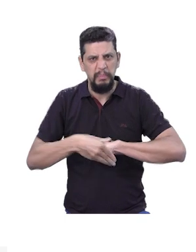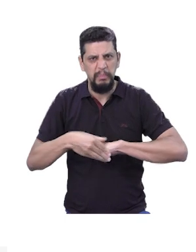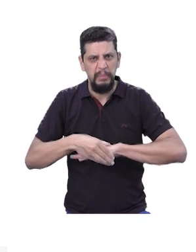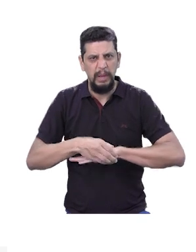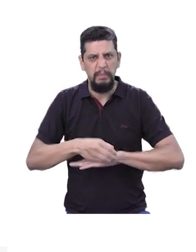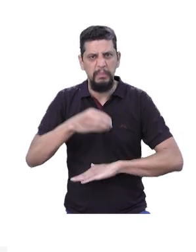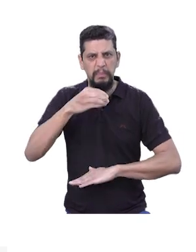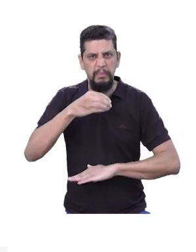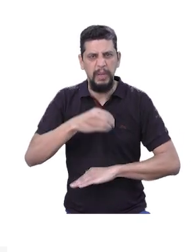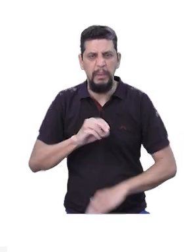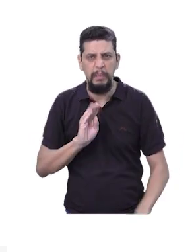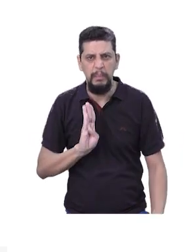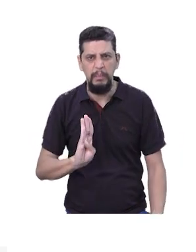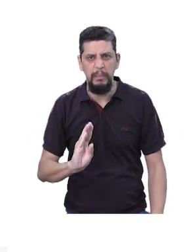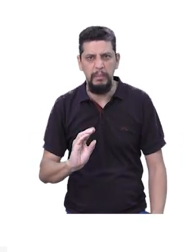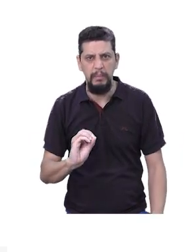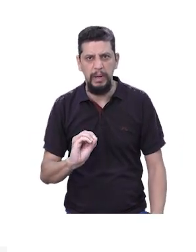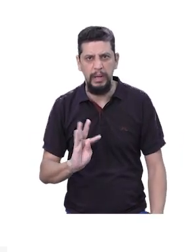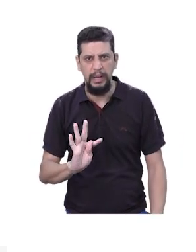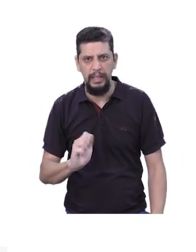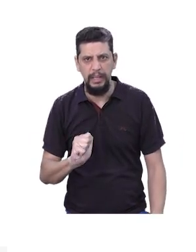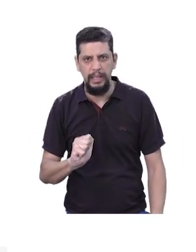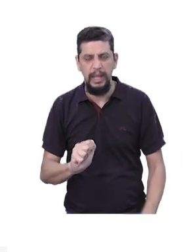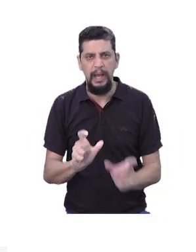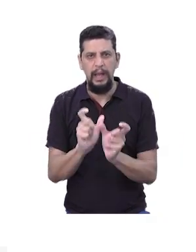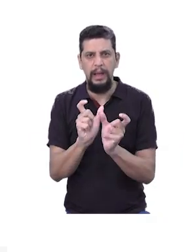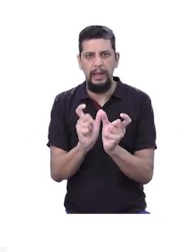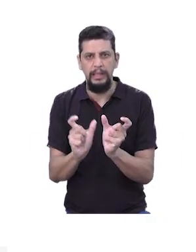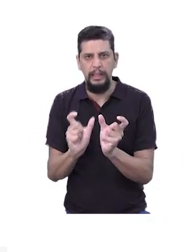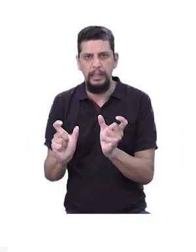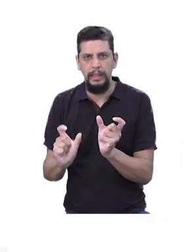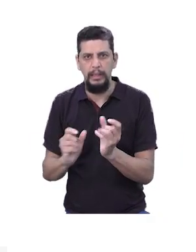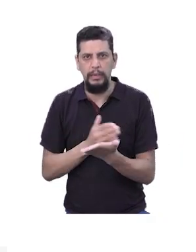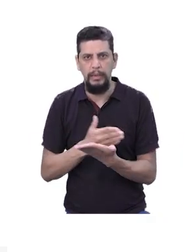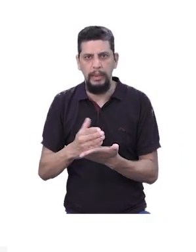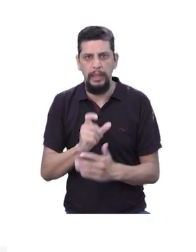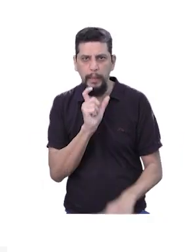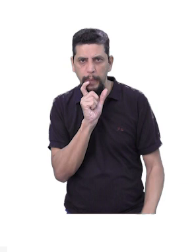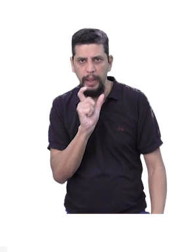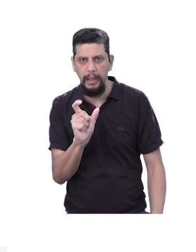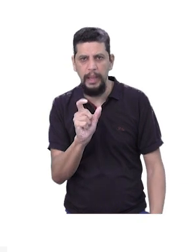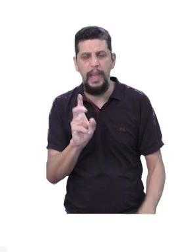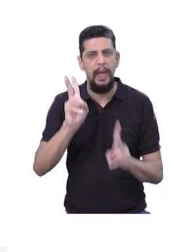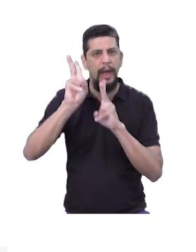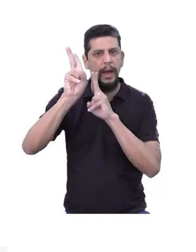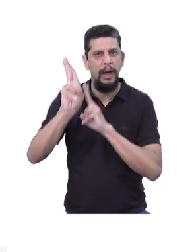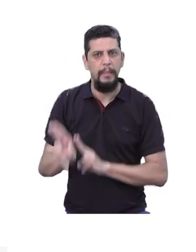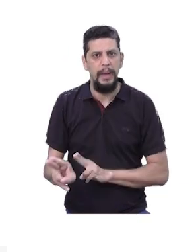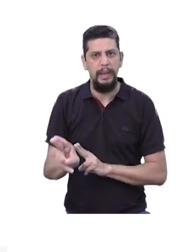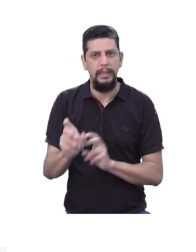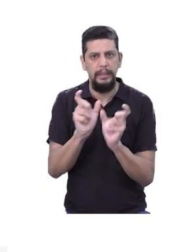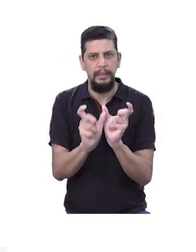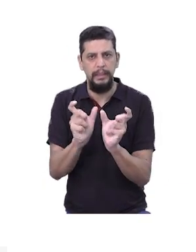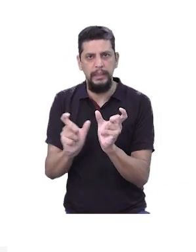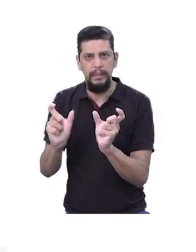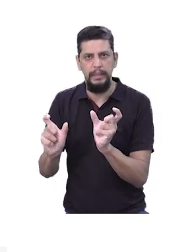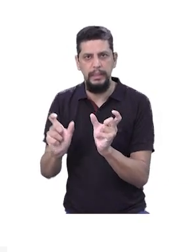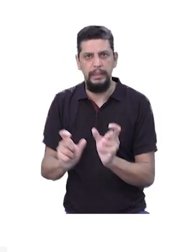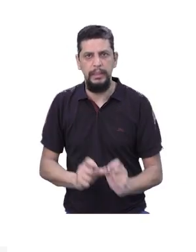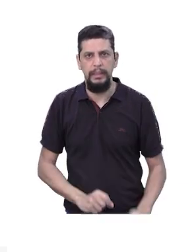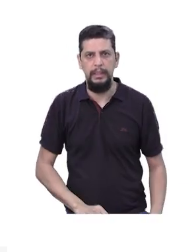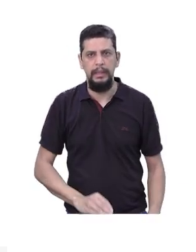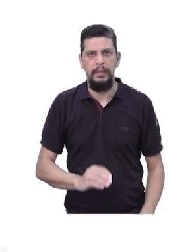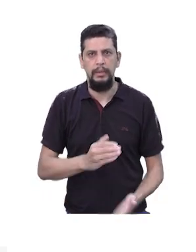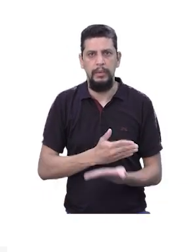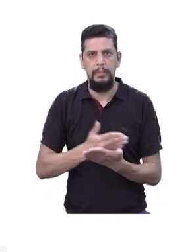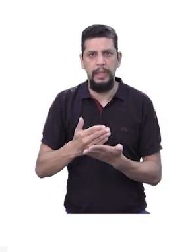Vamos ver? Ah, é que... A sílaba que começa essa palavra é a mesma sílaba que começa